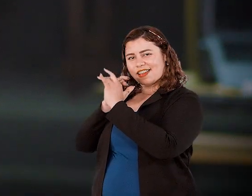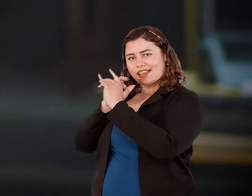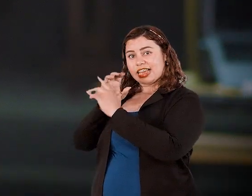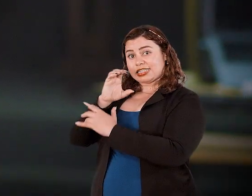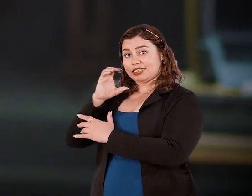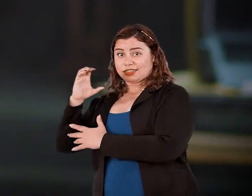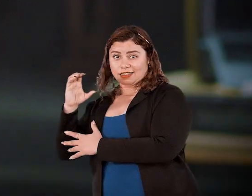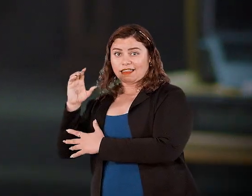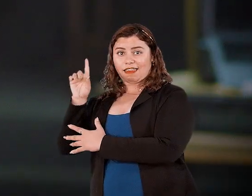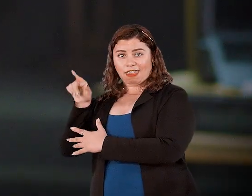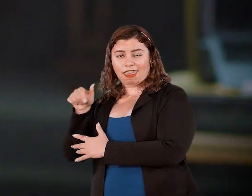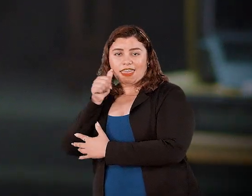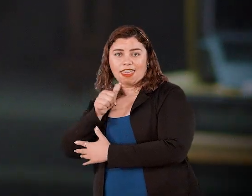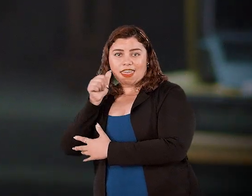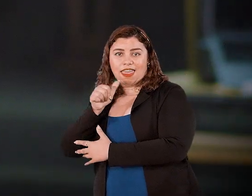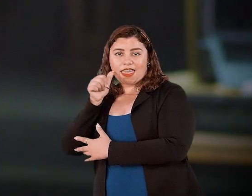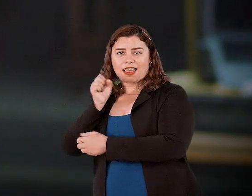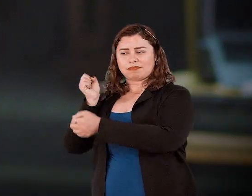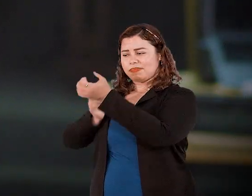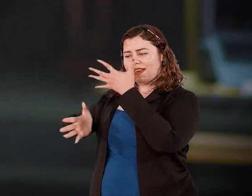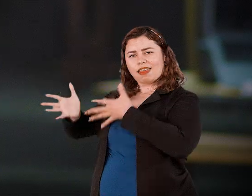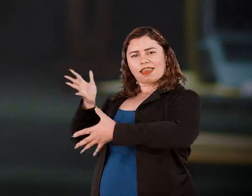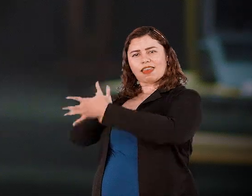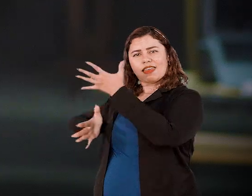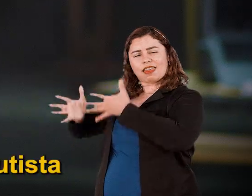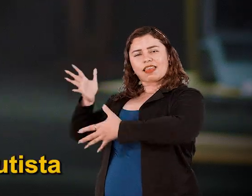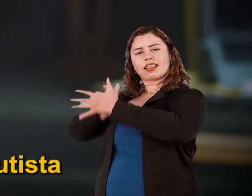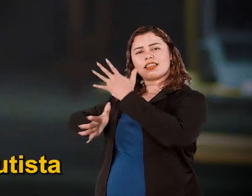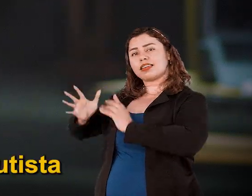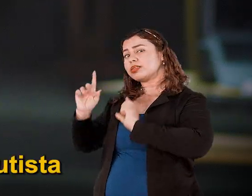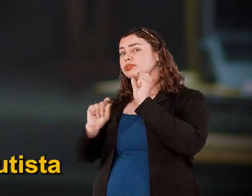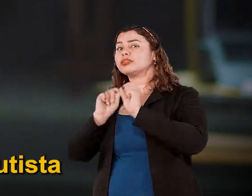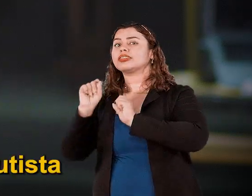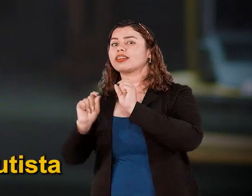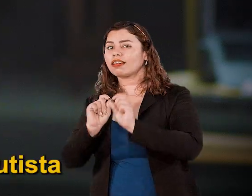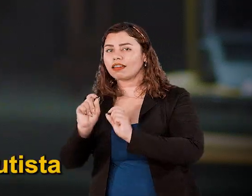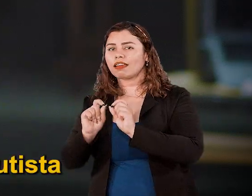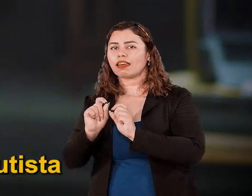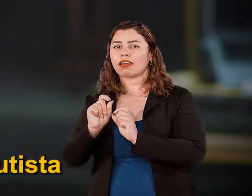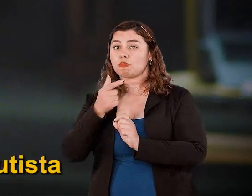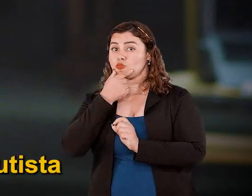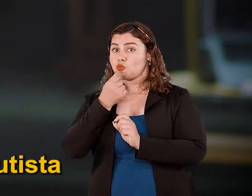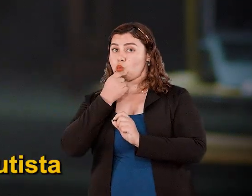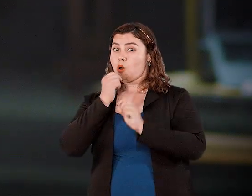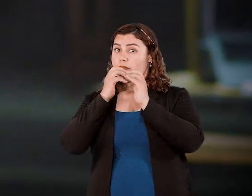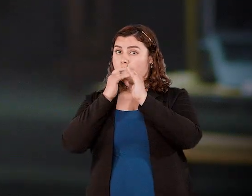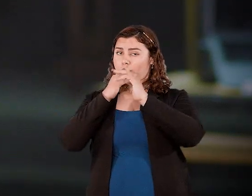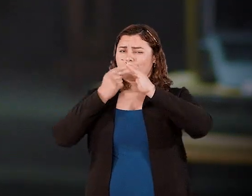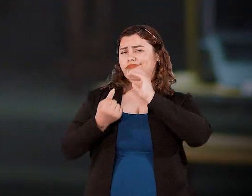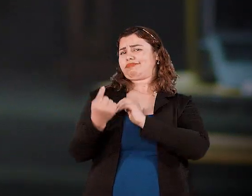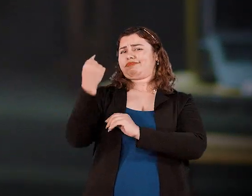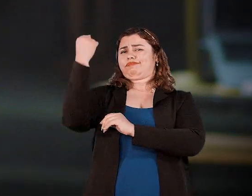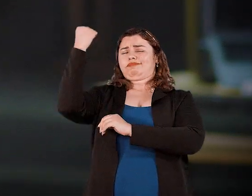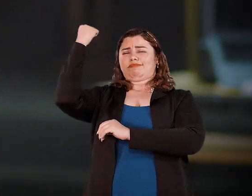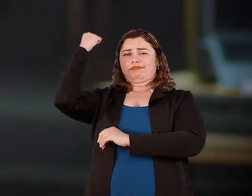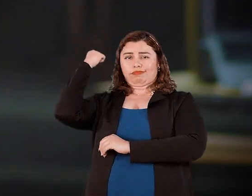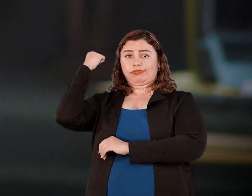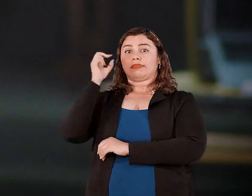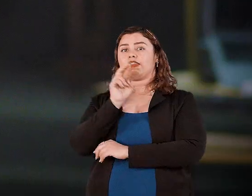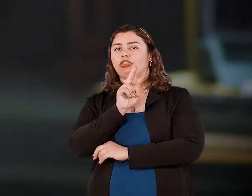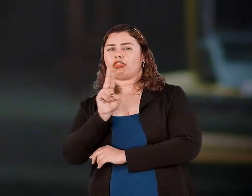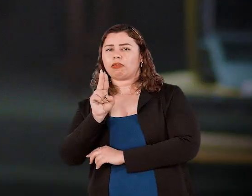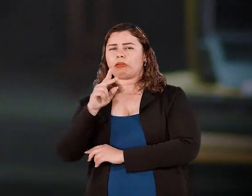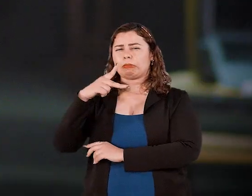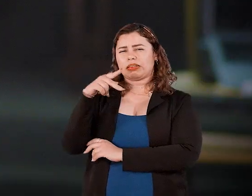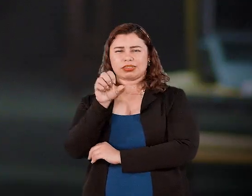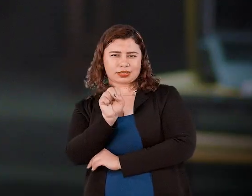Celina Charlie e ela estava falando para mim de um flautista antigo